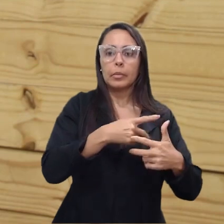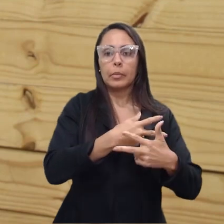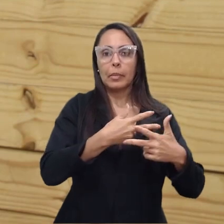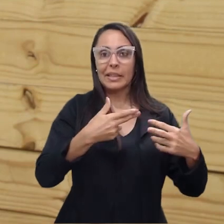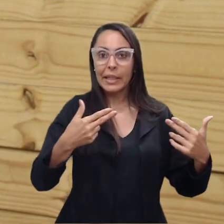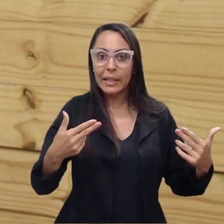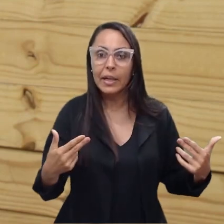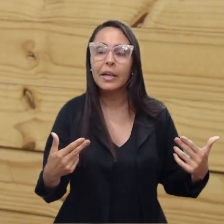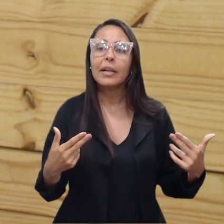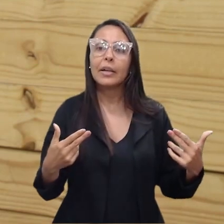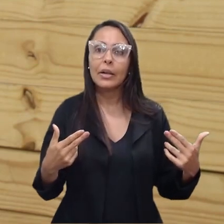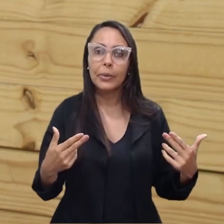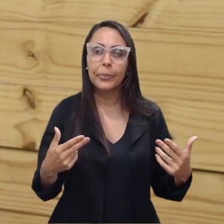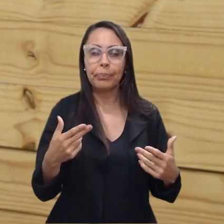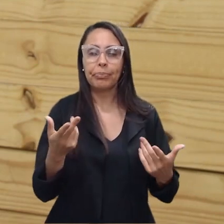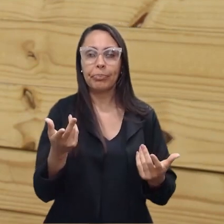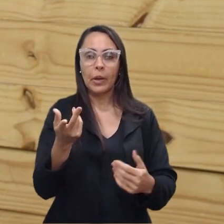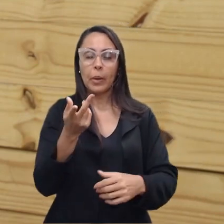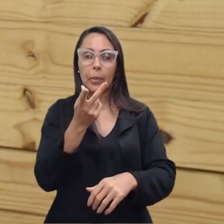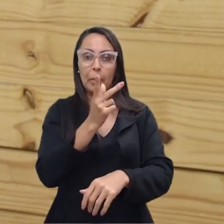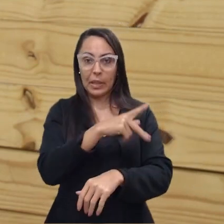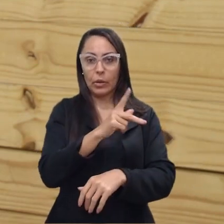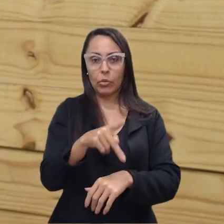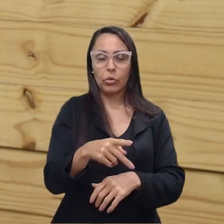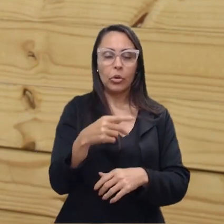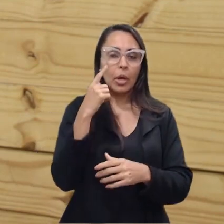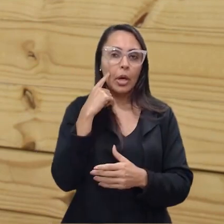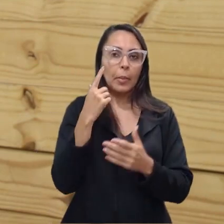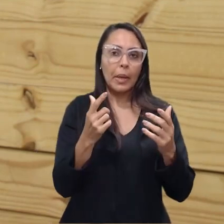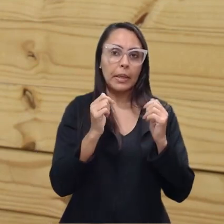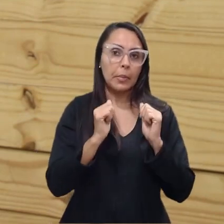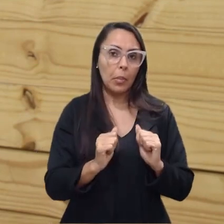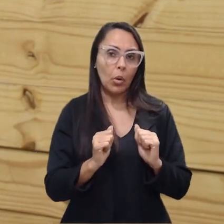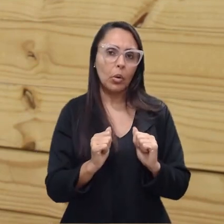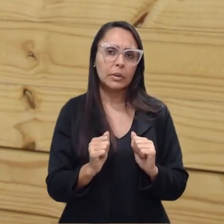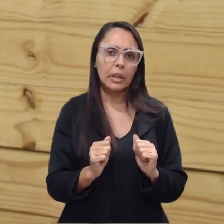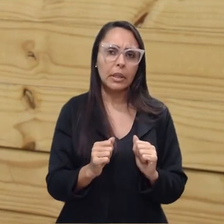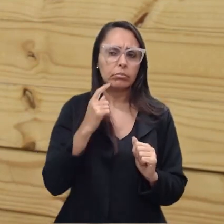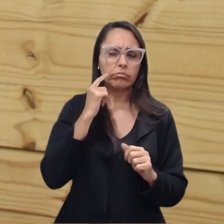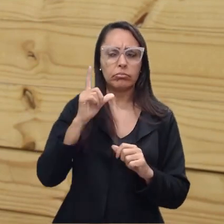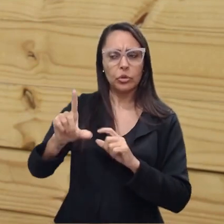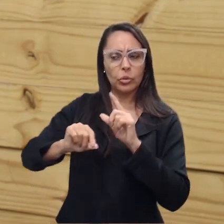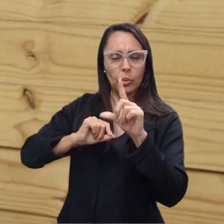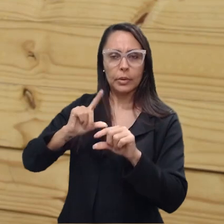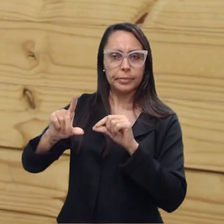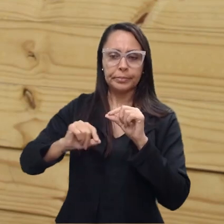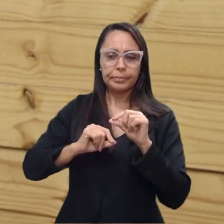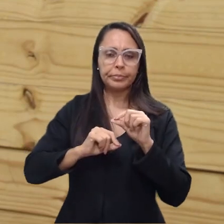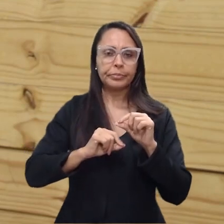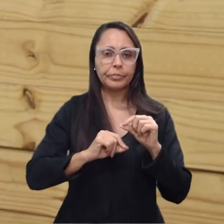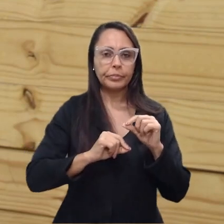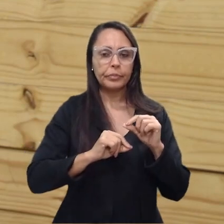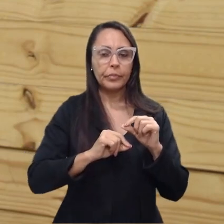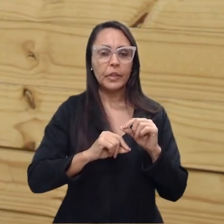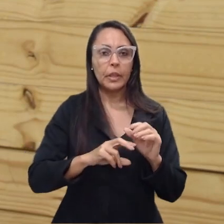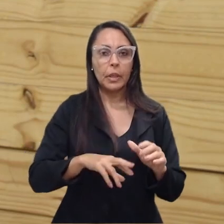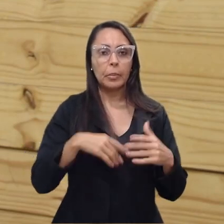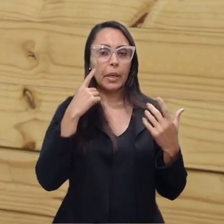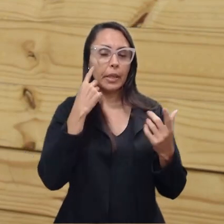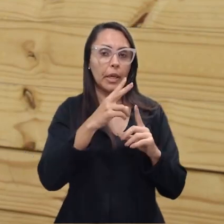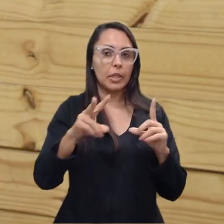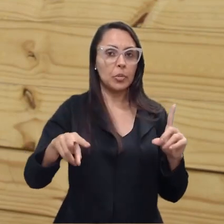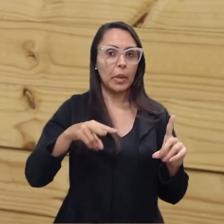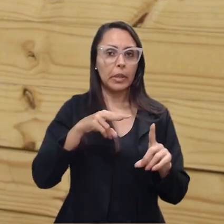material pedagógico para que esses docentes possam ou escolher para que a